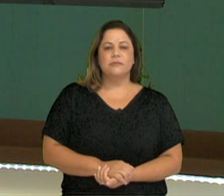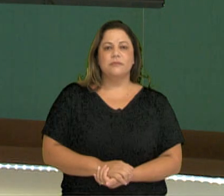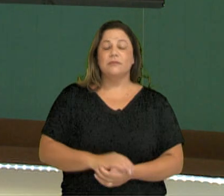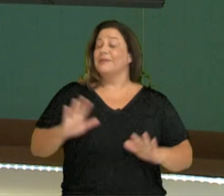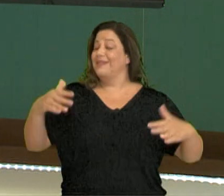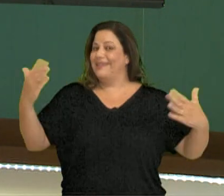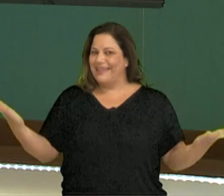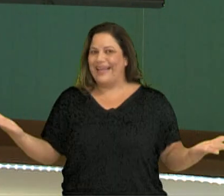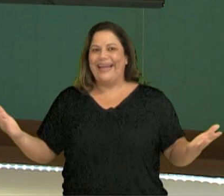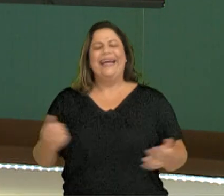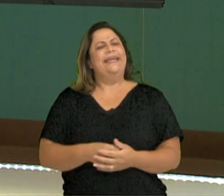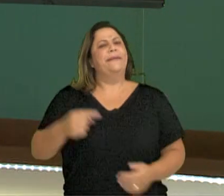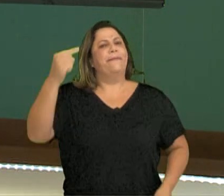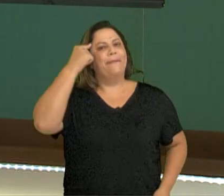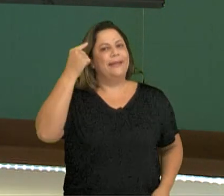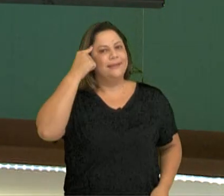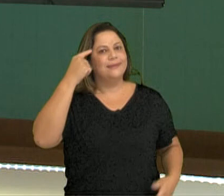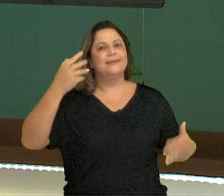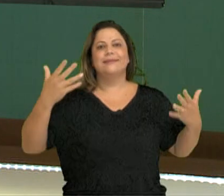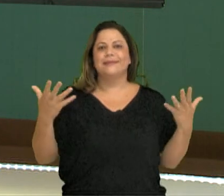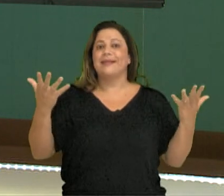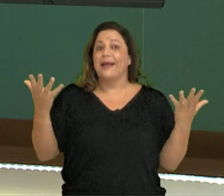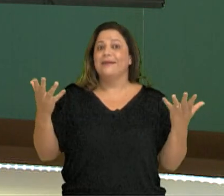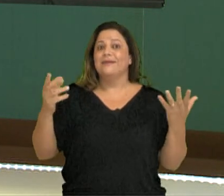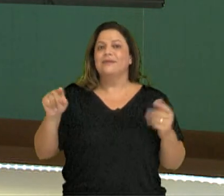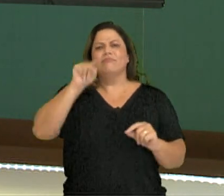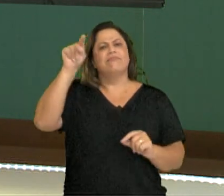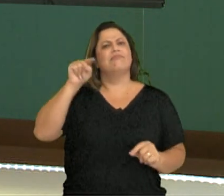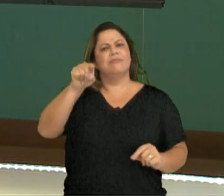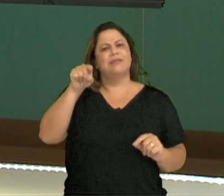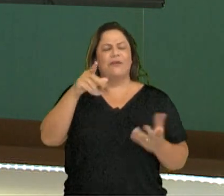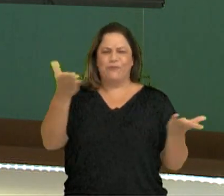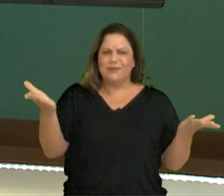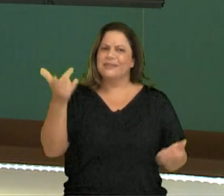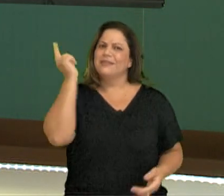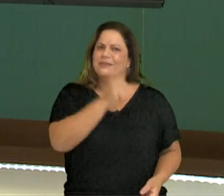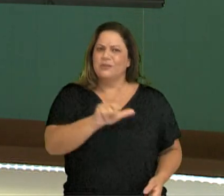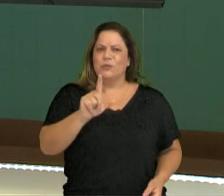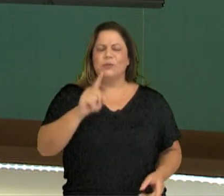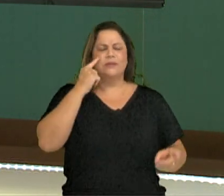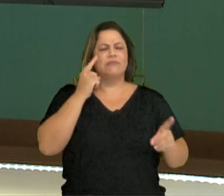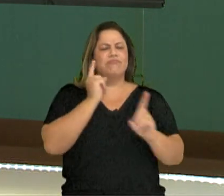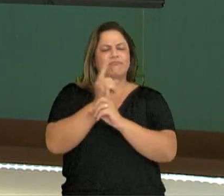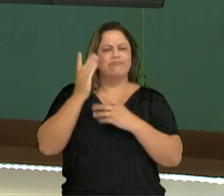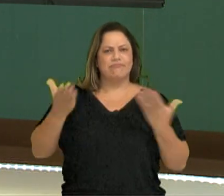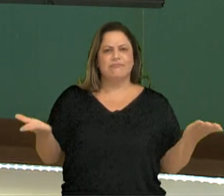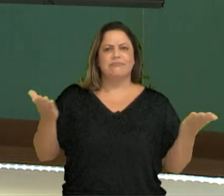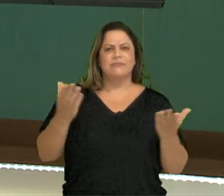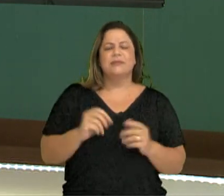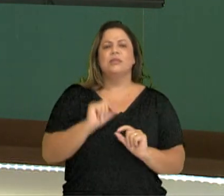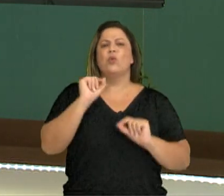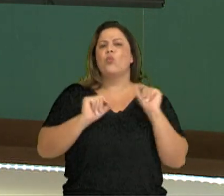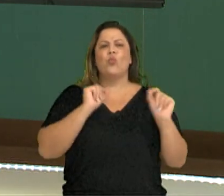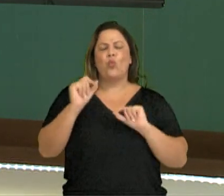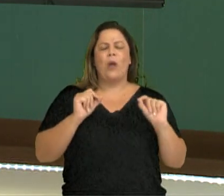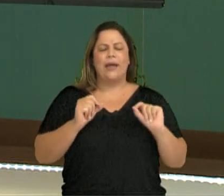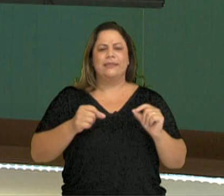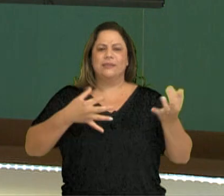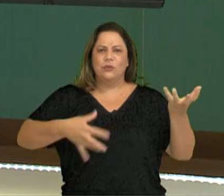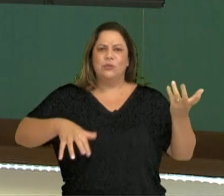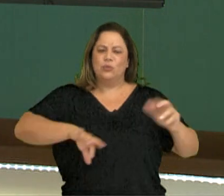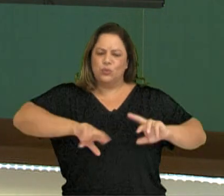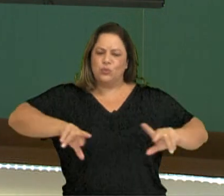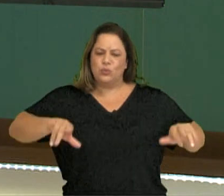E aí, galera, pensaram? Será que vocês conseguiram adivinhar quais são os instrumentos pertencentes